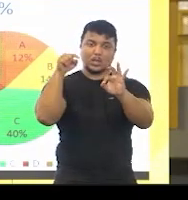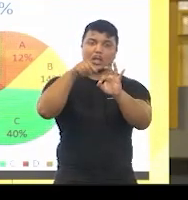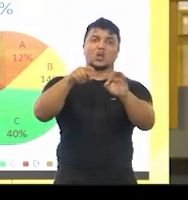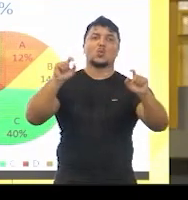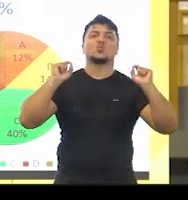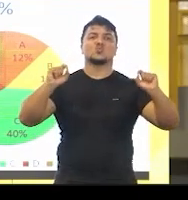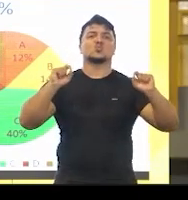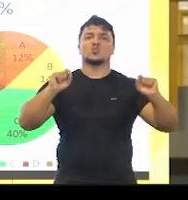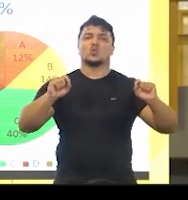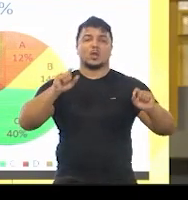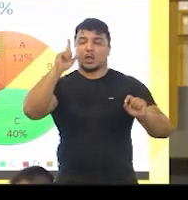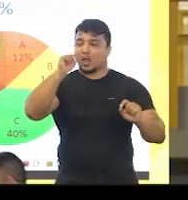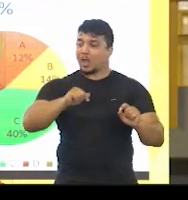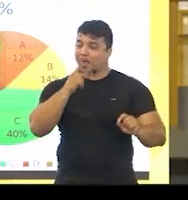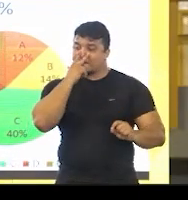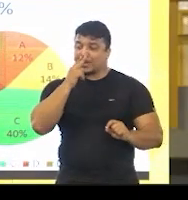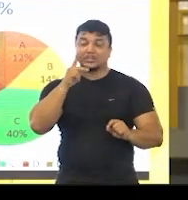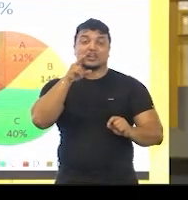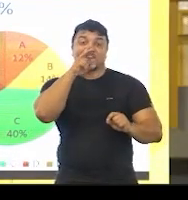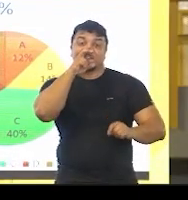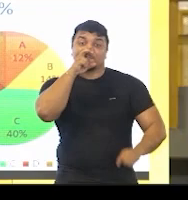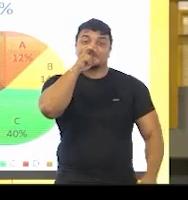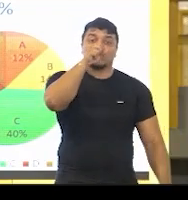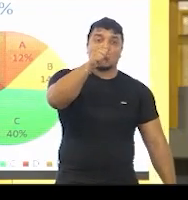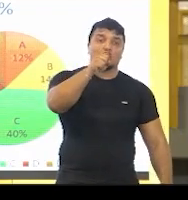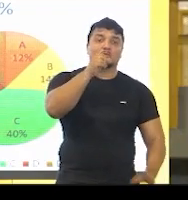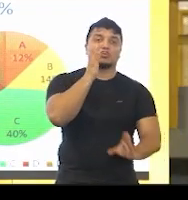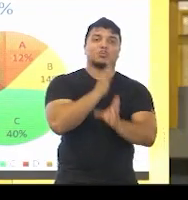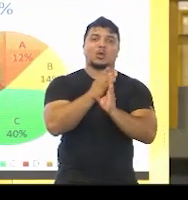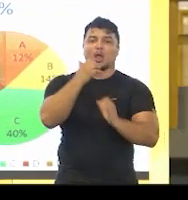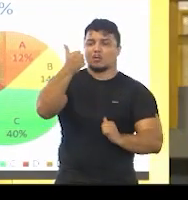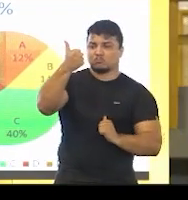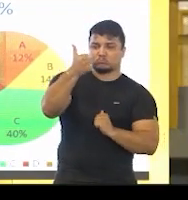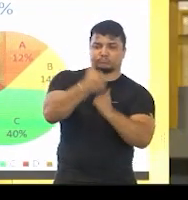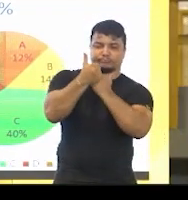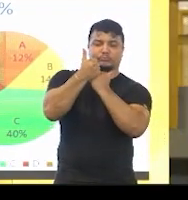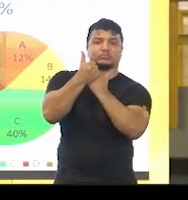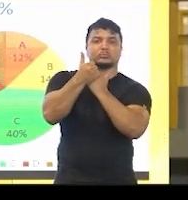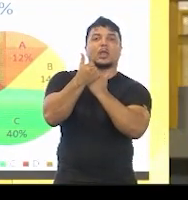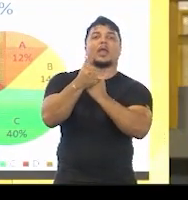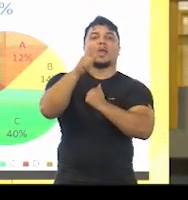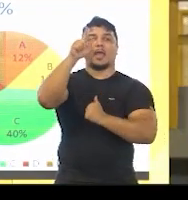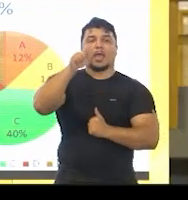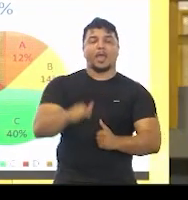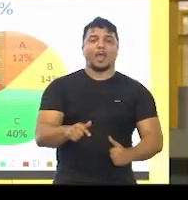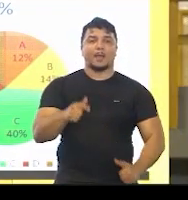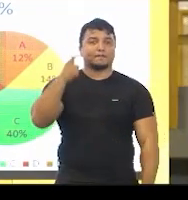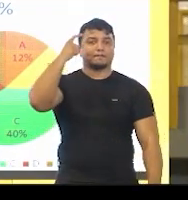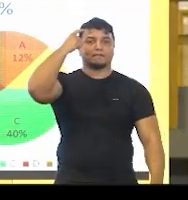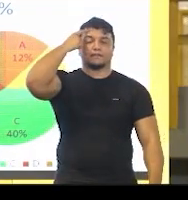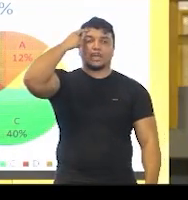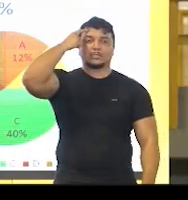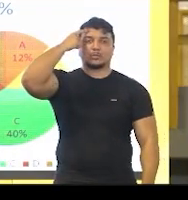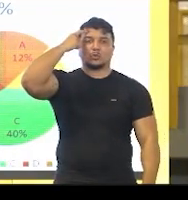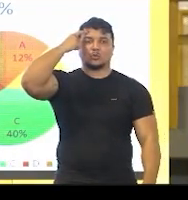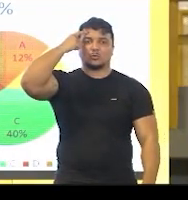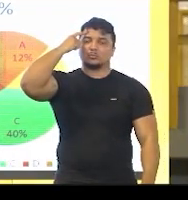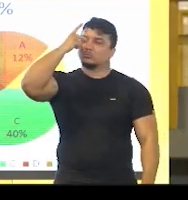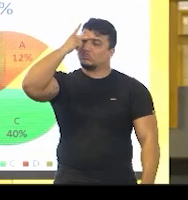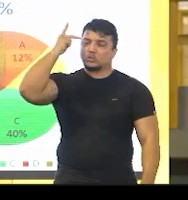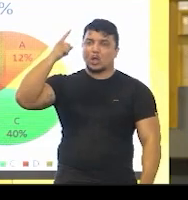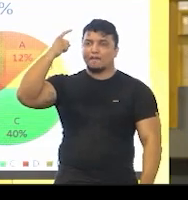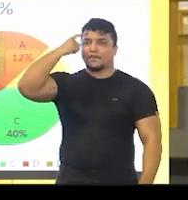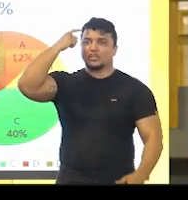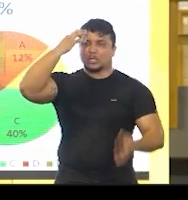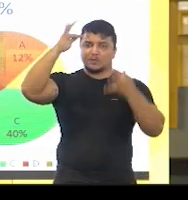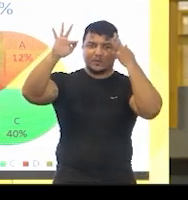fenômenos, tá? Eles foram fortalecidos por uma categoria de